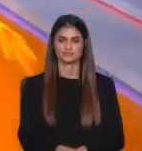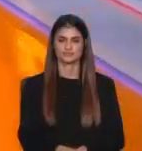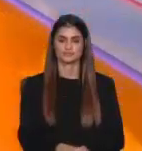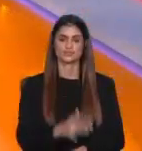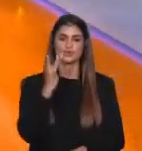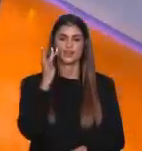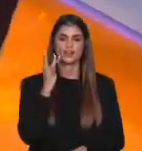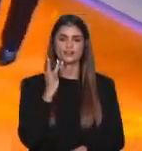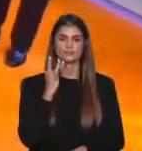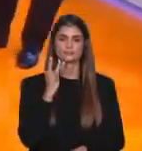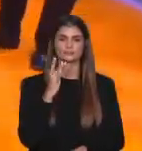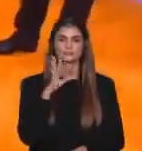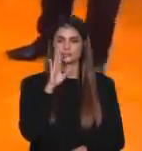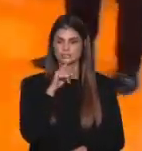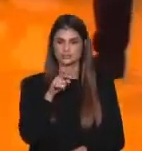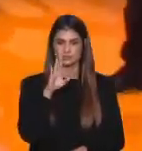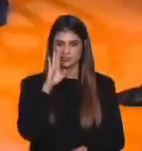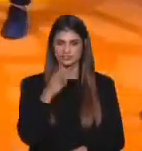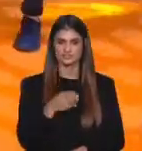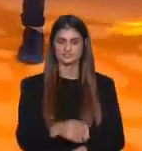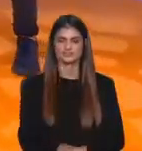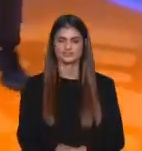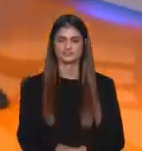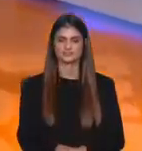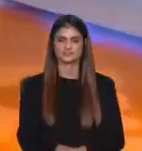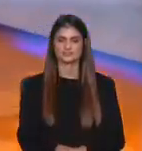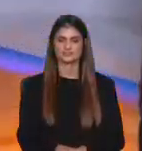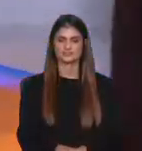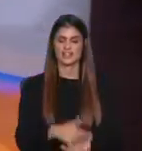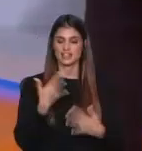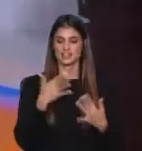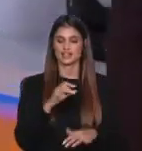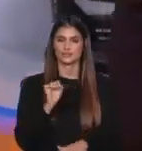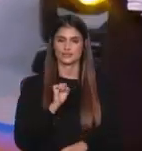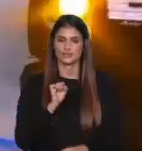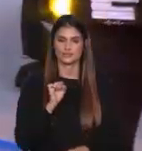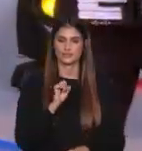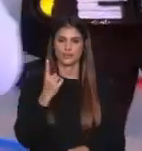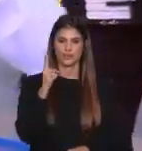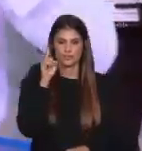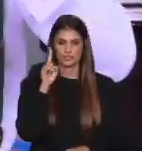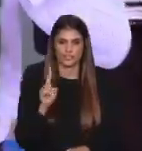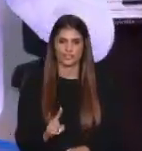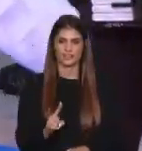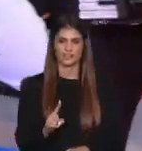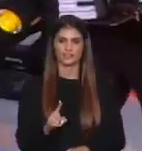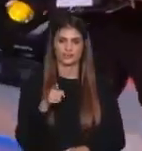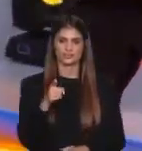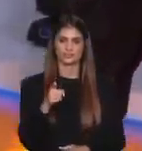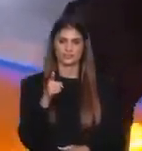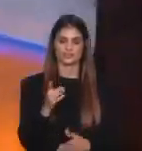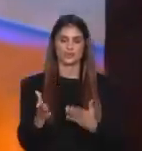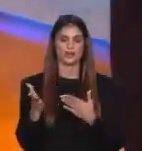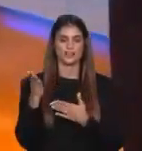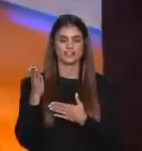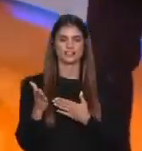Morena, ai se tu soubesses, a minha alegria era por um dia contigo